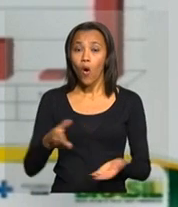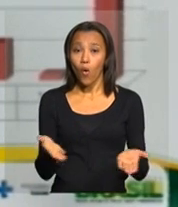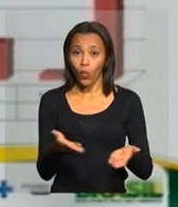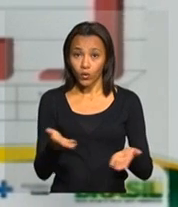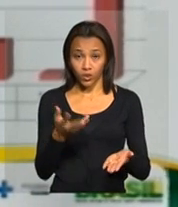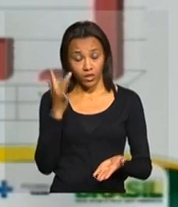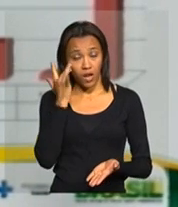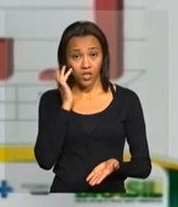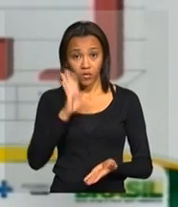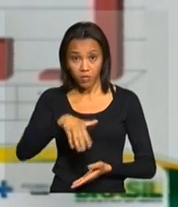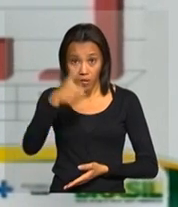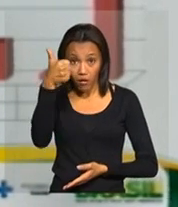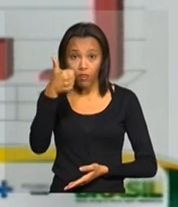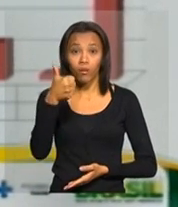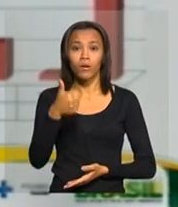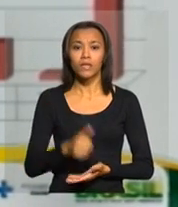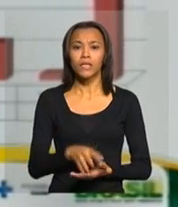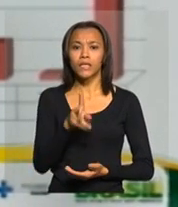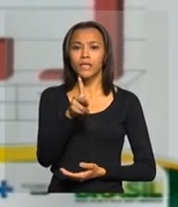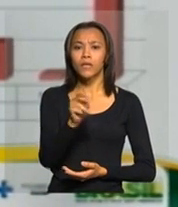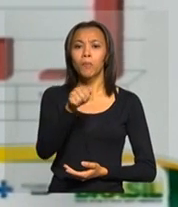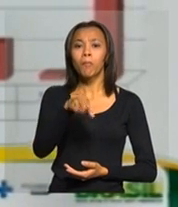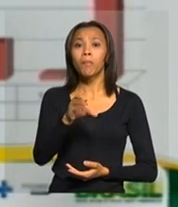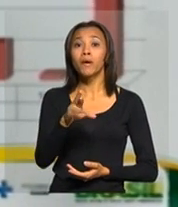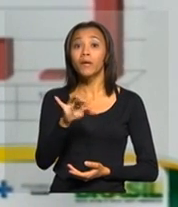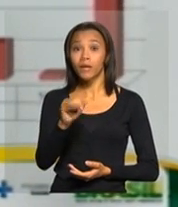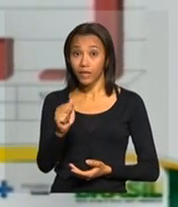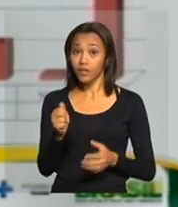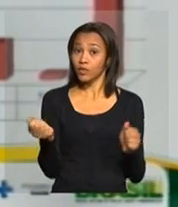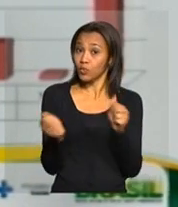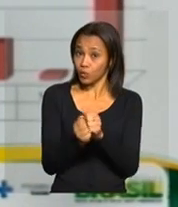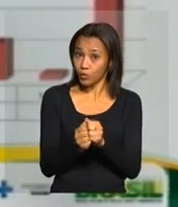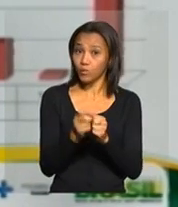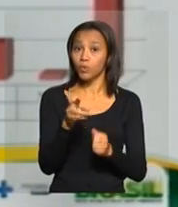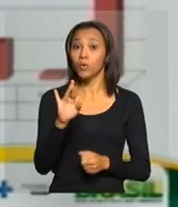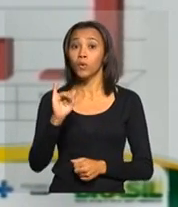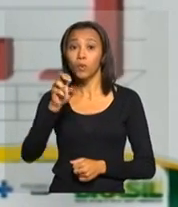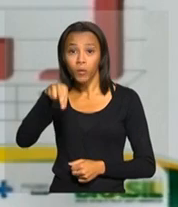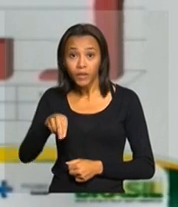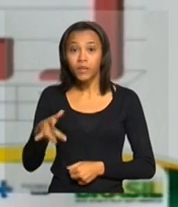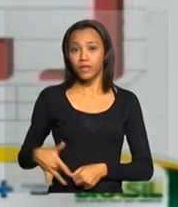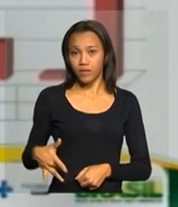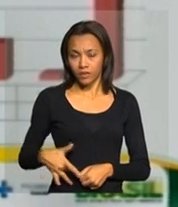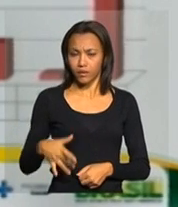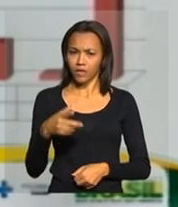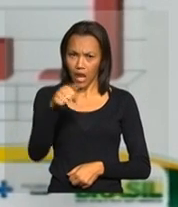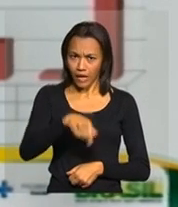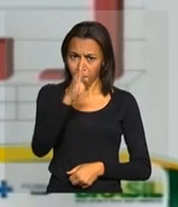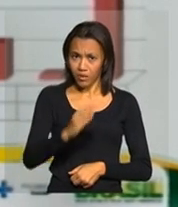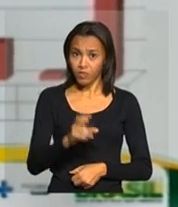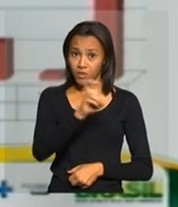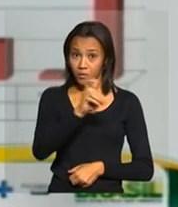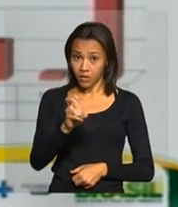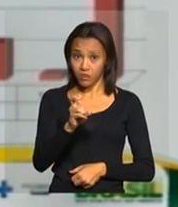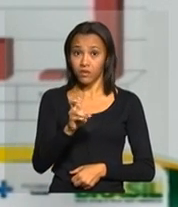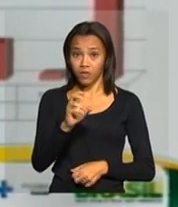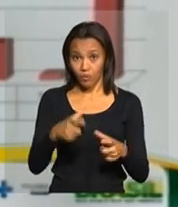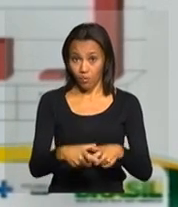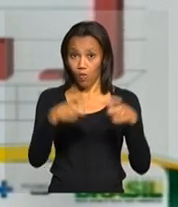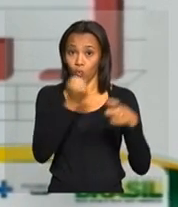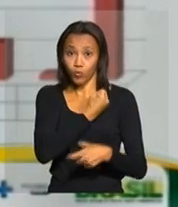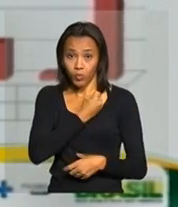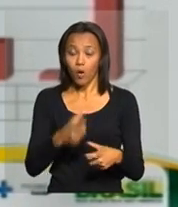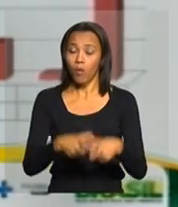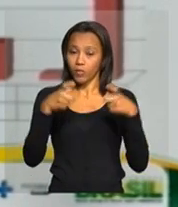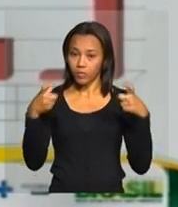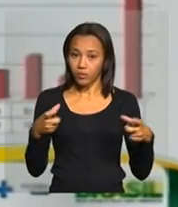achamos melhor que ocorra o pâncreas simultaneamente ao rim, né? E no Brasil houve um aumento de 55% no primeiro semestre para o transplante de